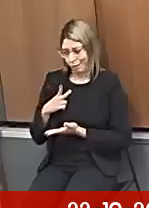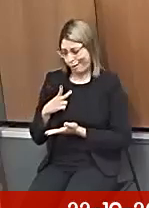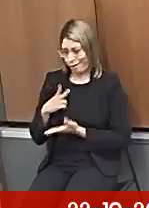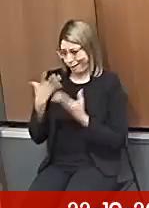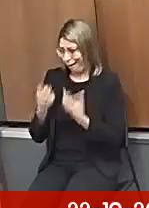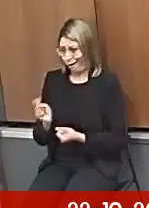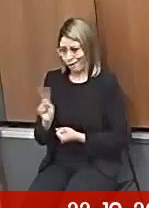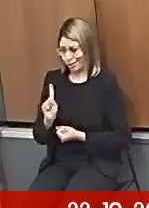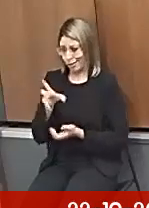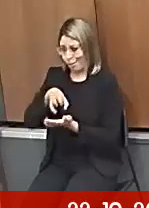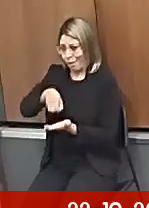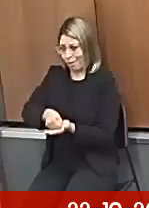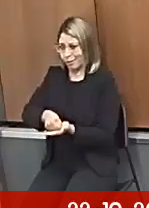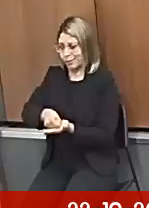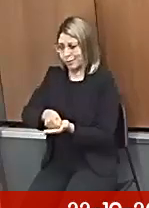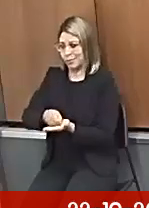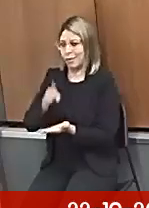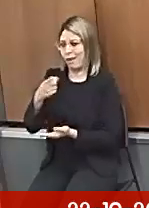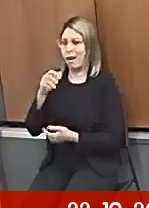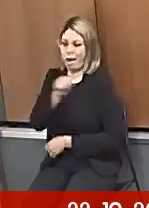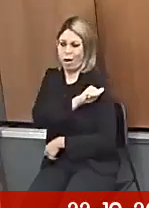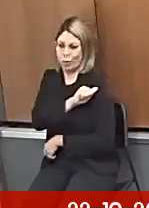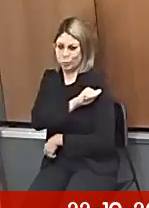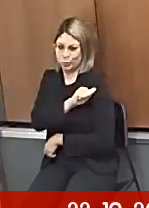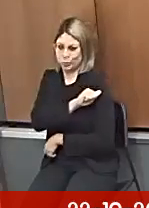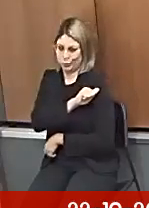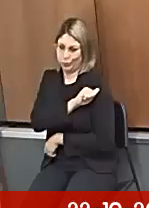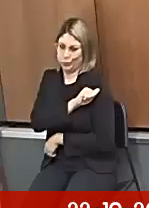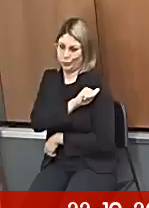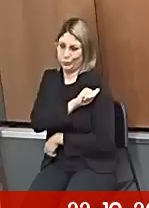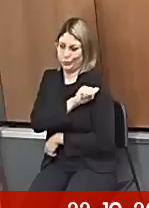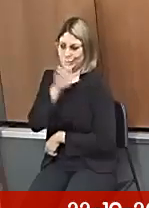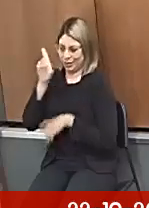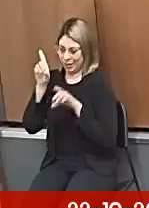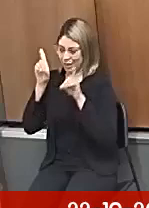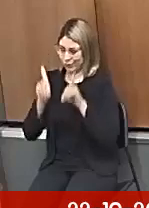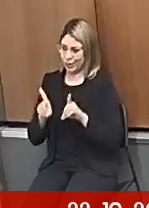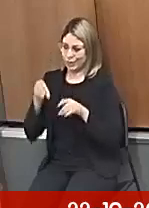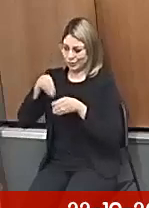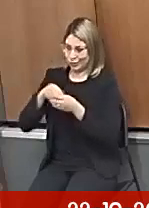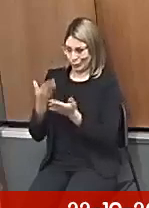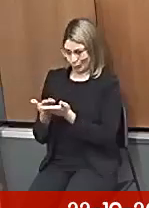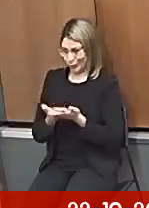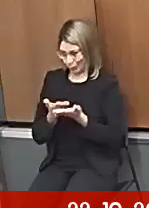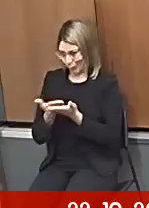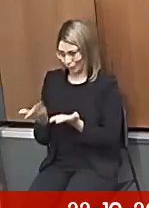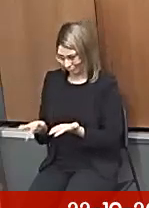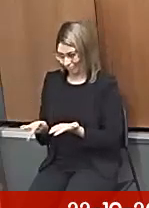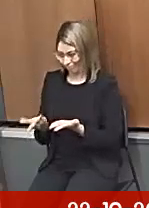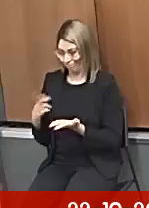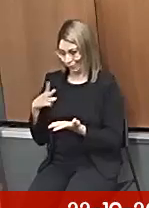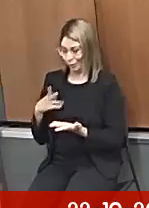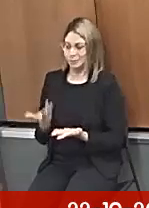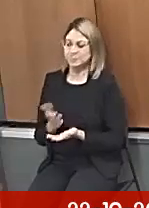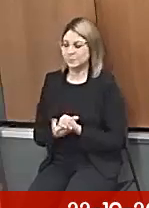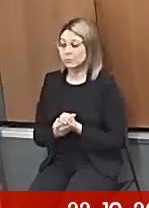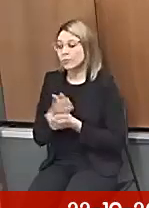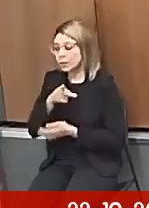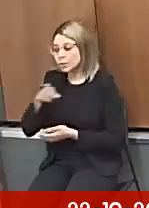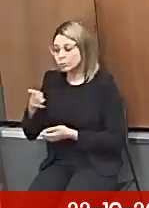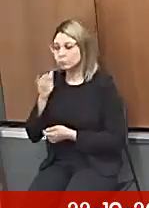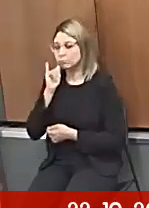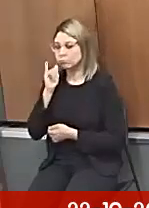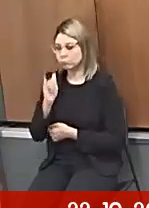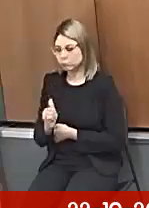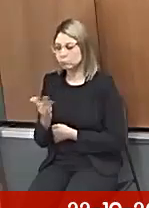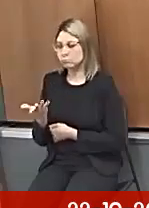com deficiência por escolas particulares aqui no município de Belo Horizonte. Correspondência: a presidência informa